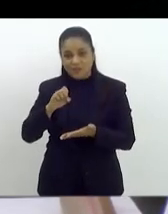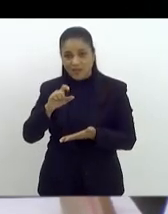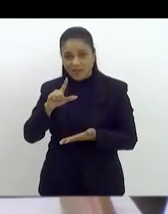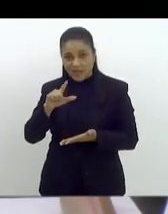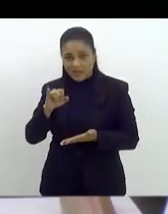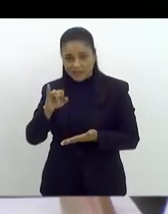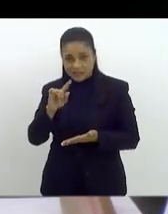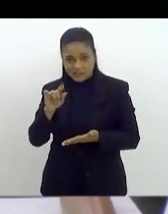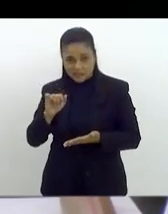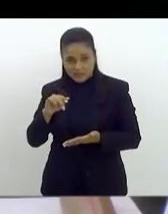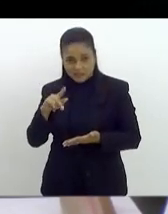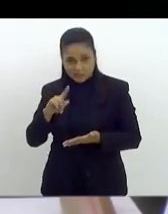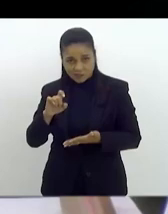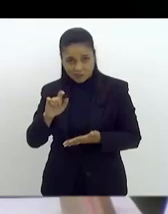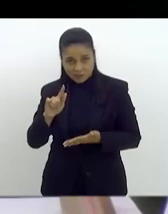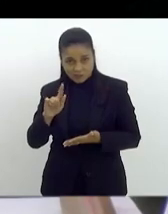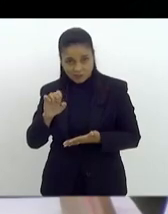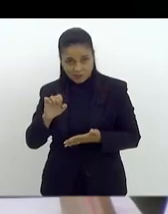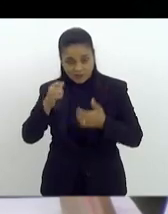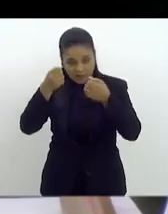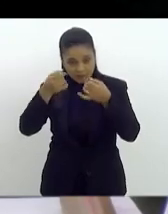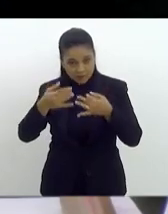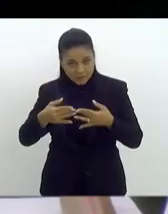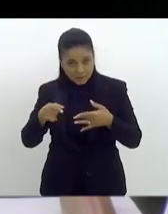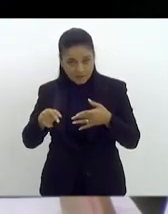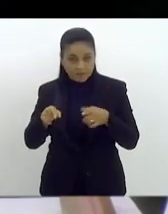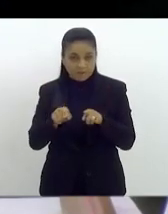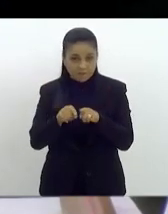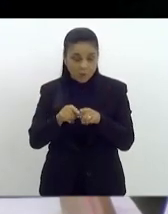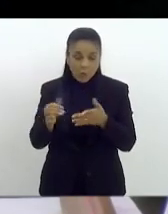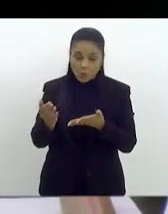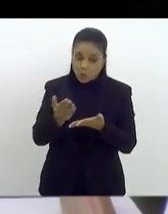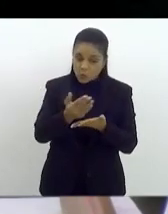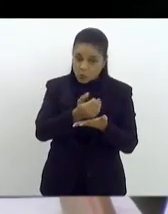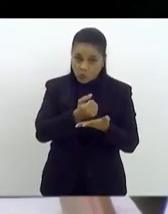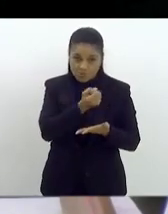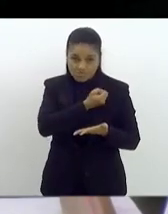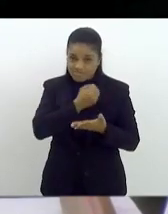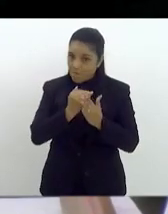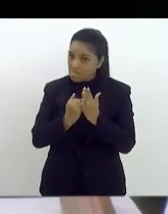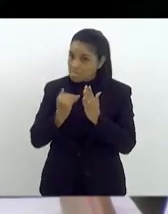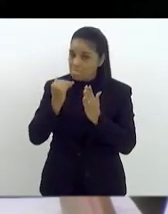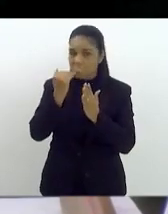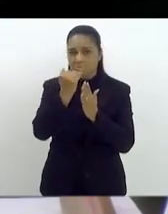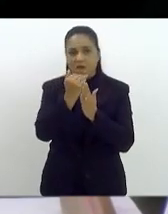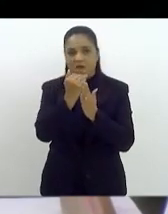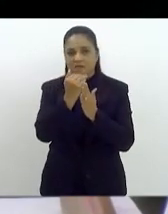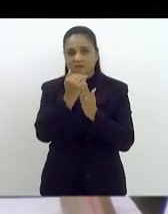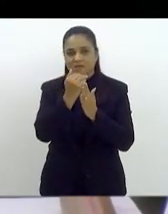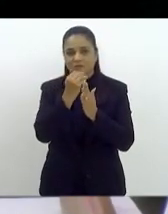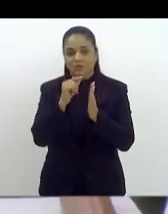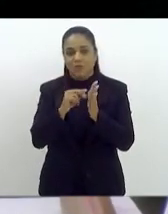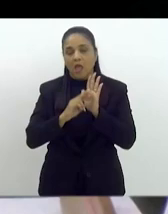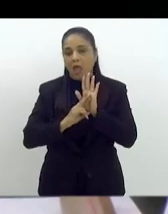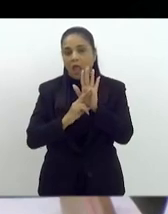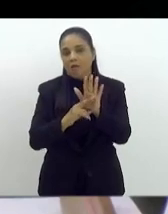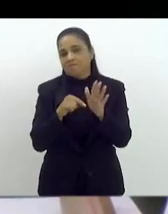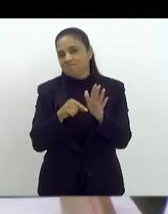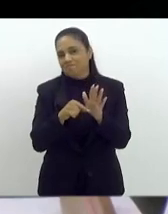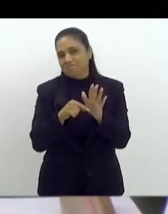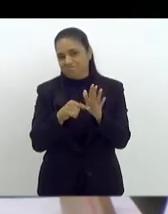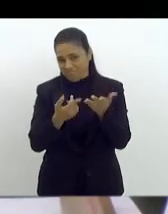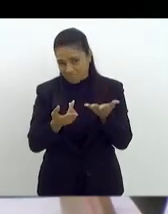trazer aqui para gente esse número deve ser bem maior do que o que está representado ali entendeu porque